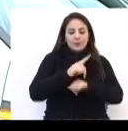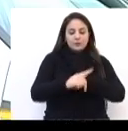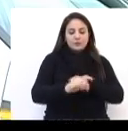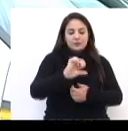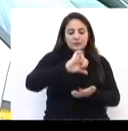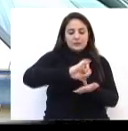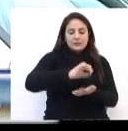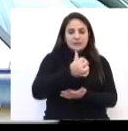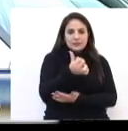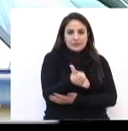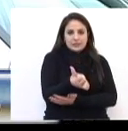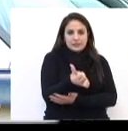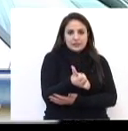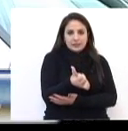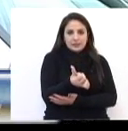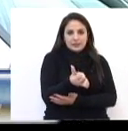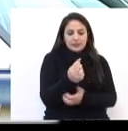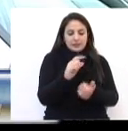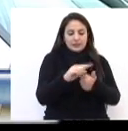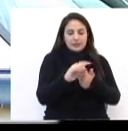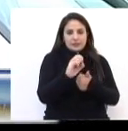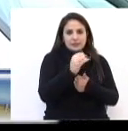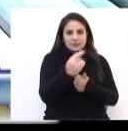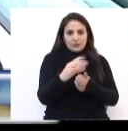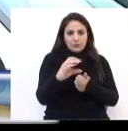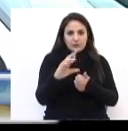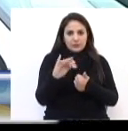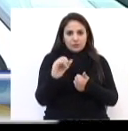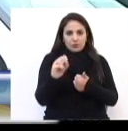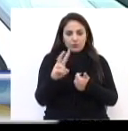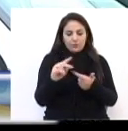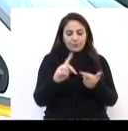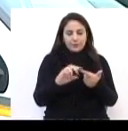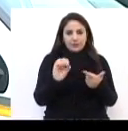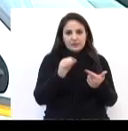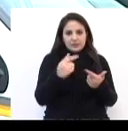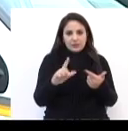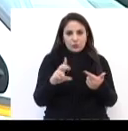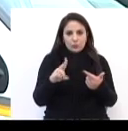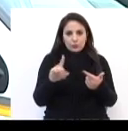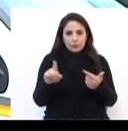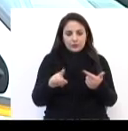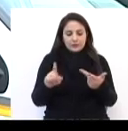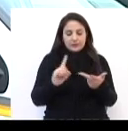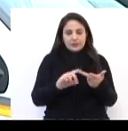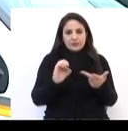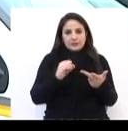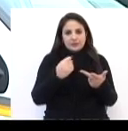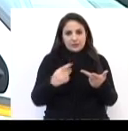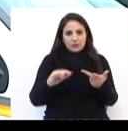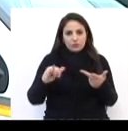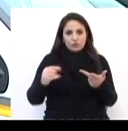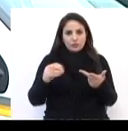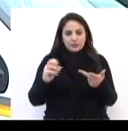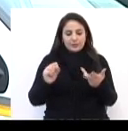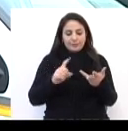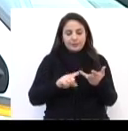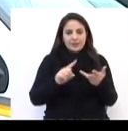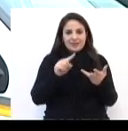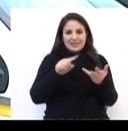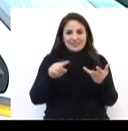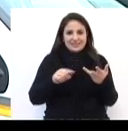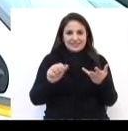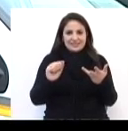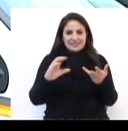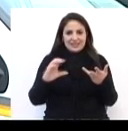policiamento comunitário. É o núcleo da São Cristóvão, o núcleo da São Luís Gonzaga, o núcleo da São José, o núcleo do bairro Záquia,